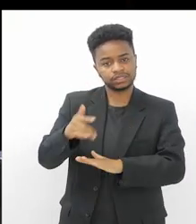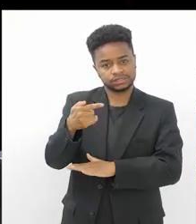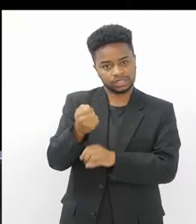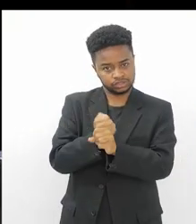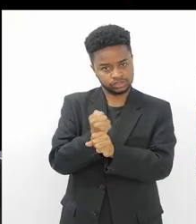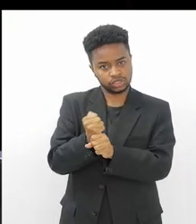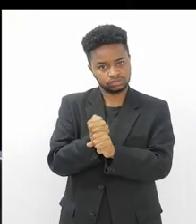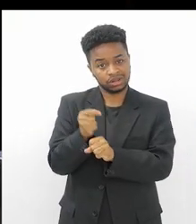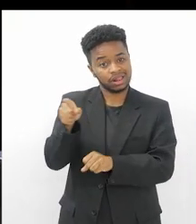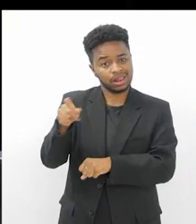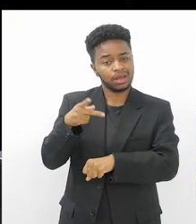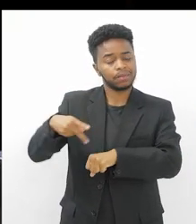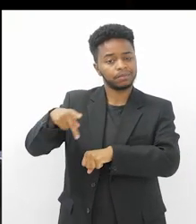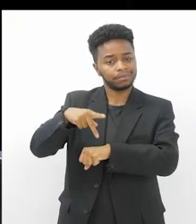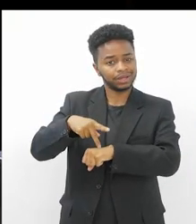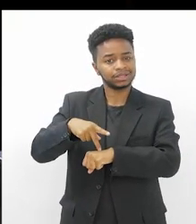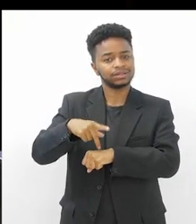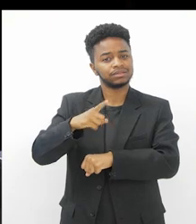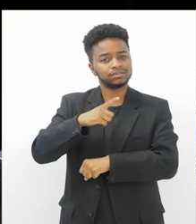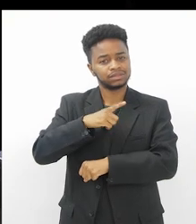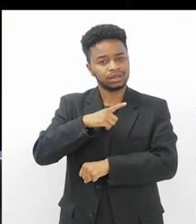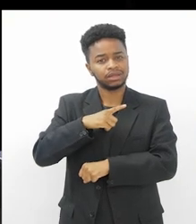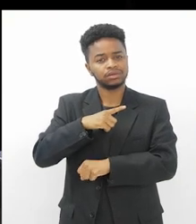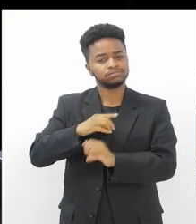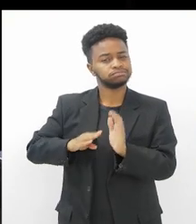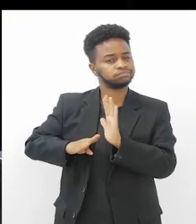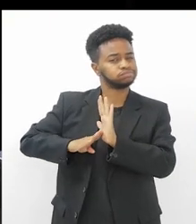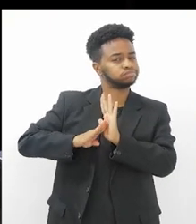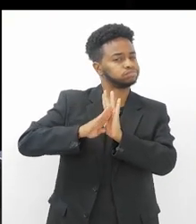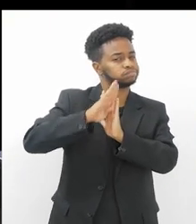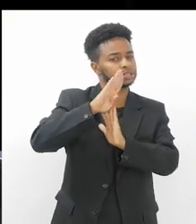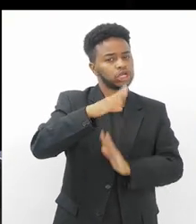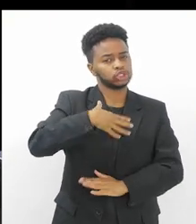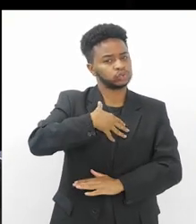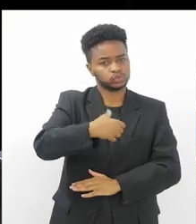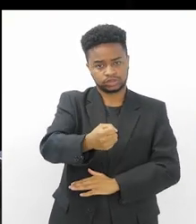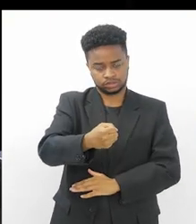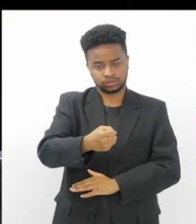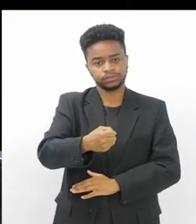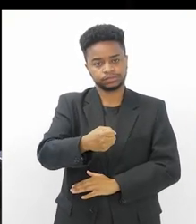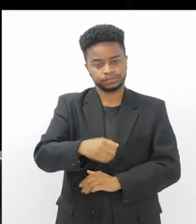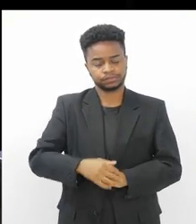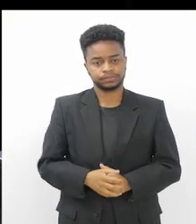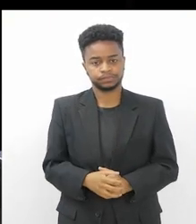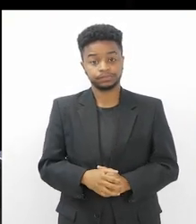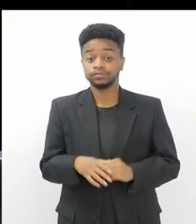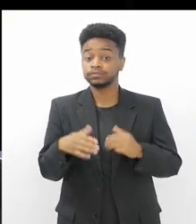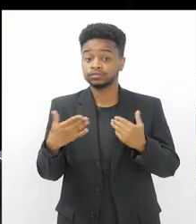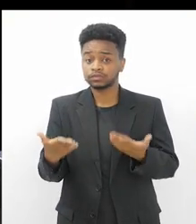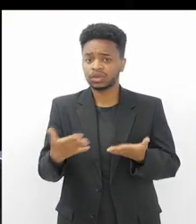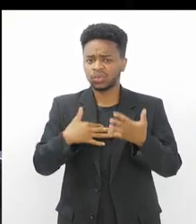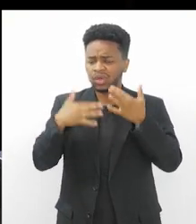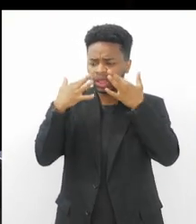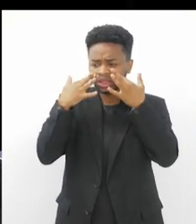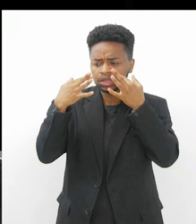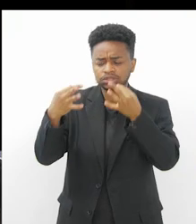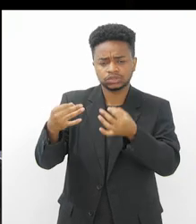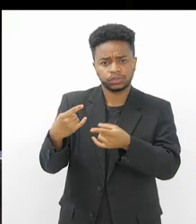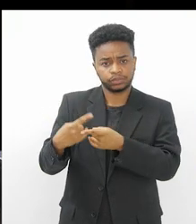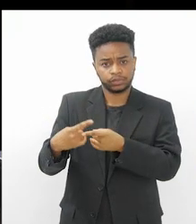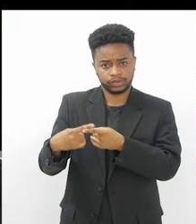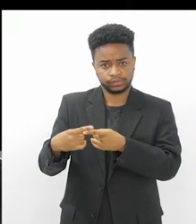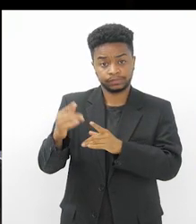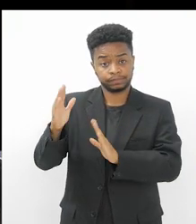na Suécia, que é um dos países que tem um dos maiores índices de suicídio do mundo. E me